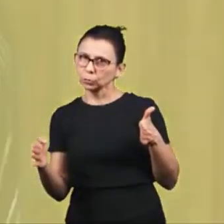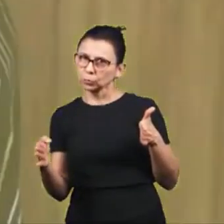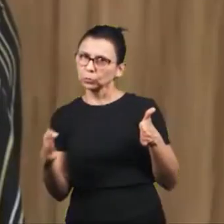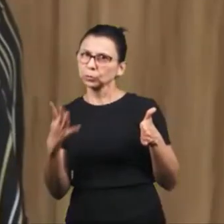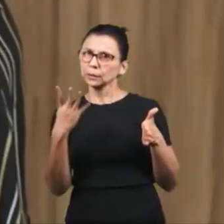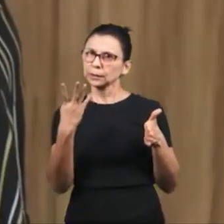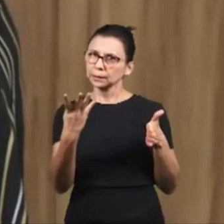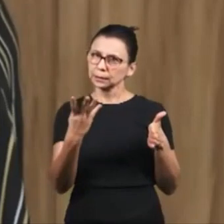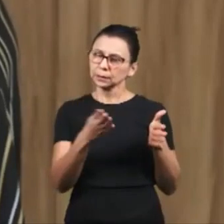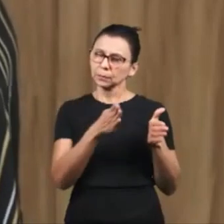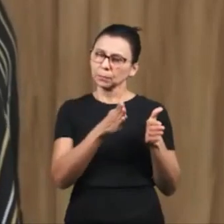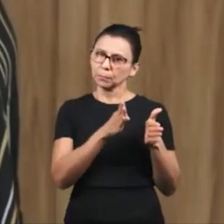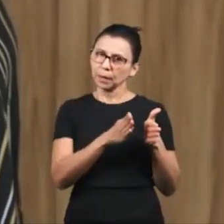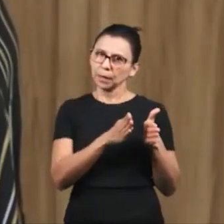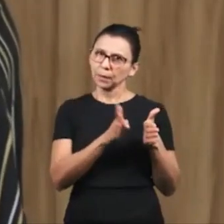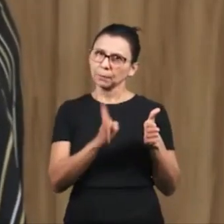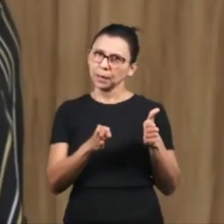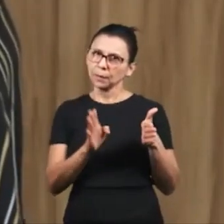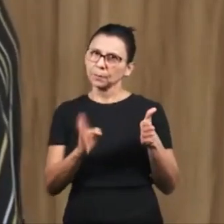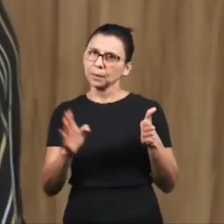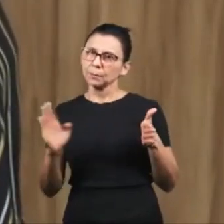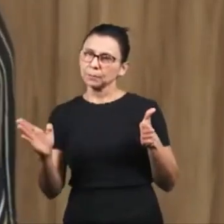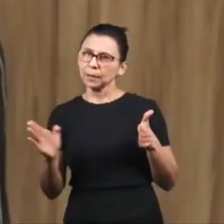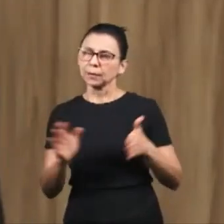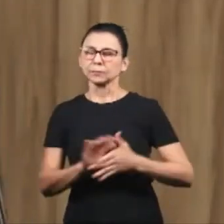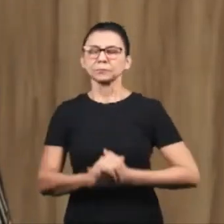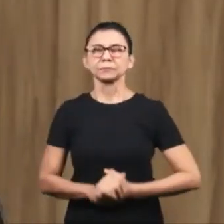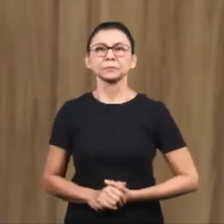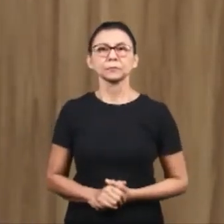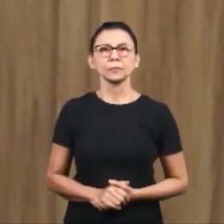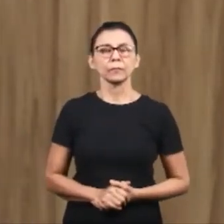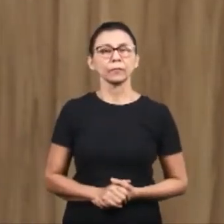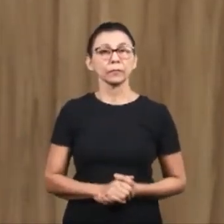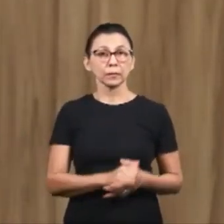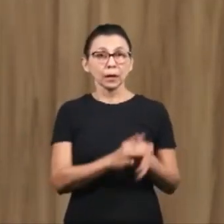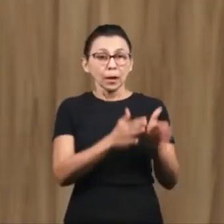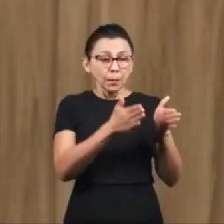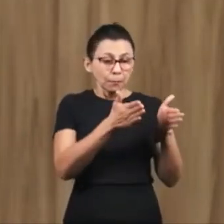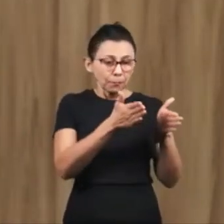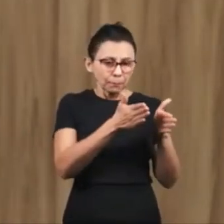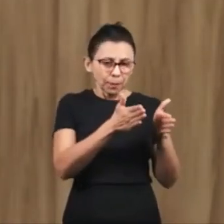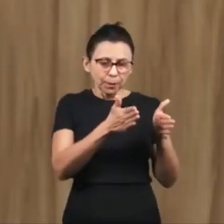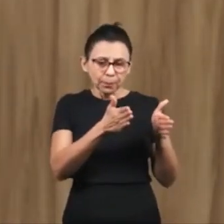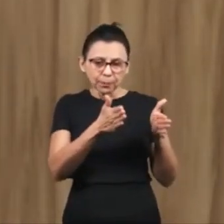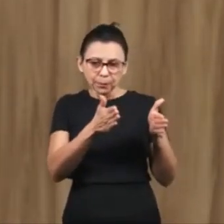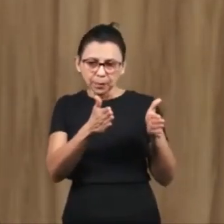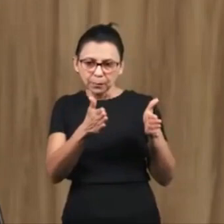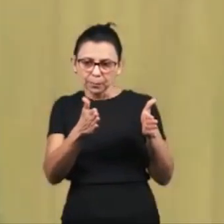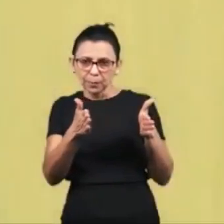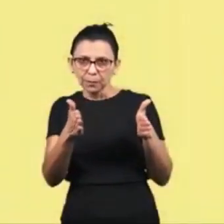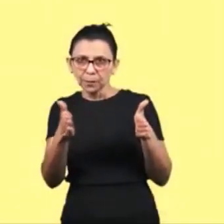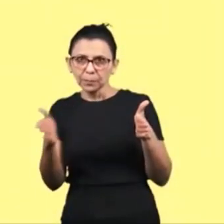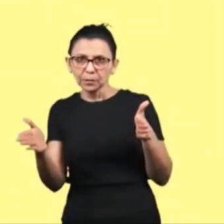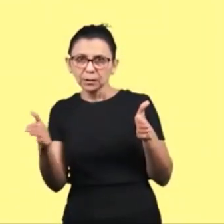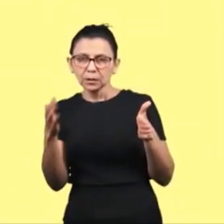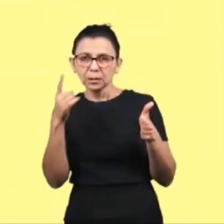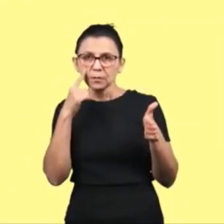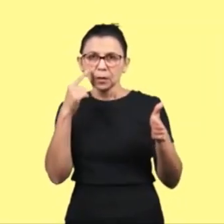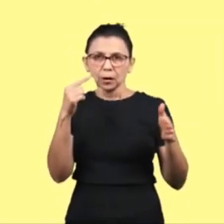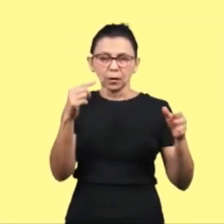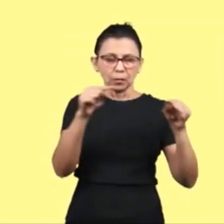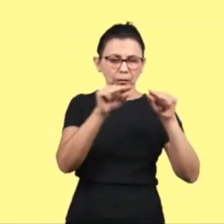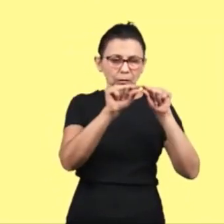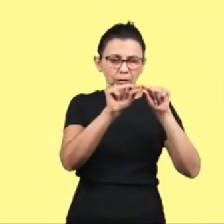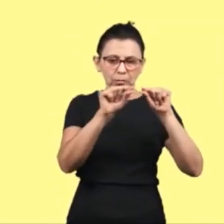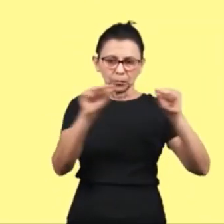vamos ter 4 tempos para cada compasso. E os compassos, eles são divididos pela